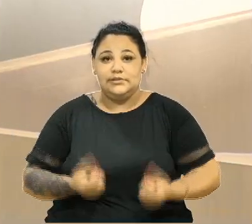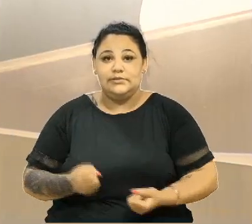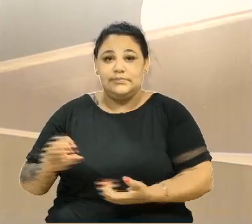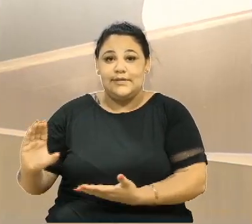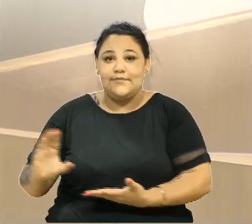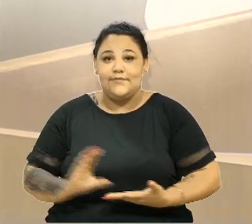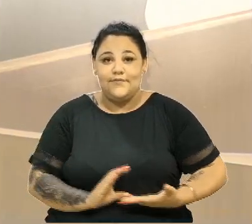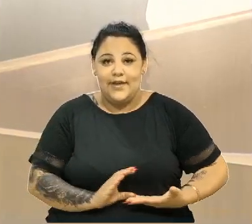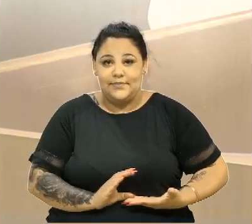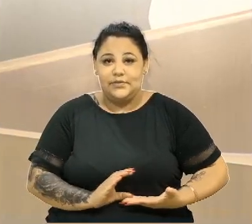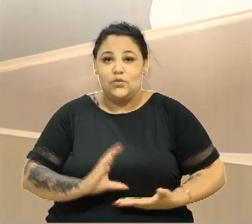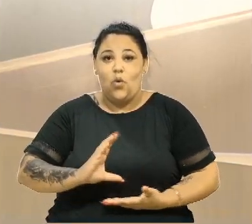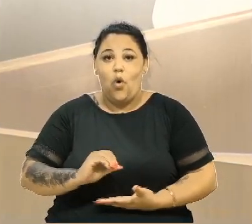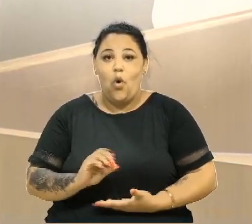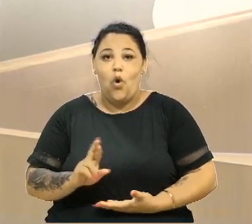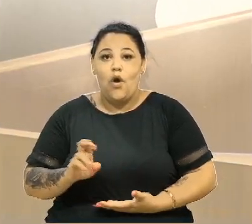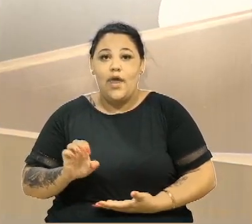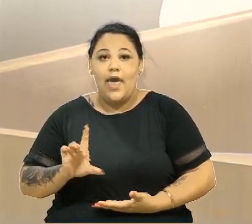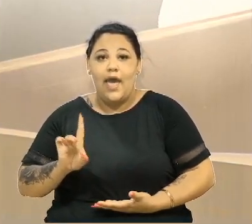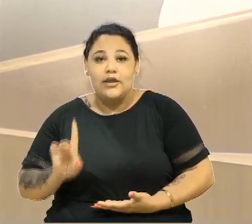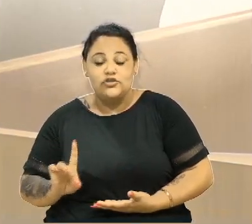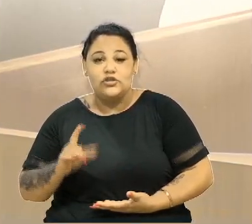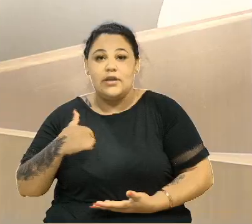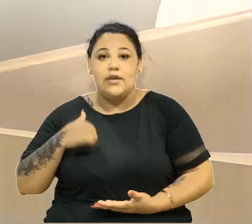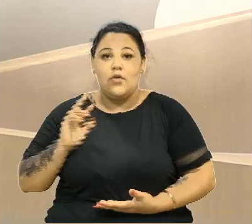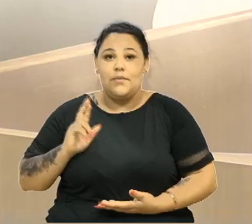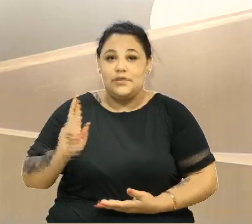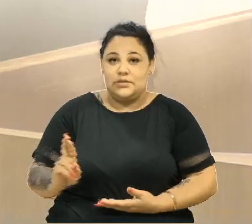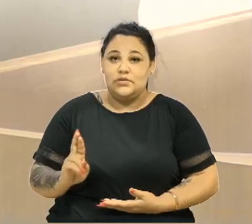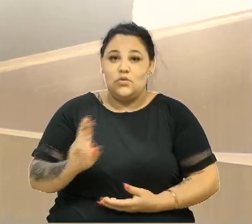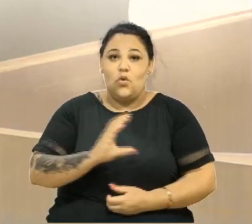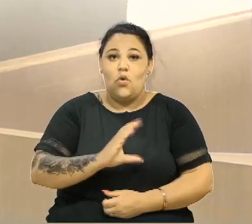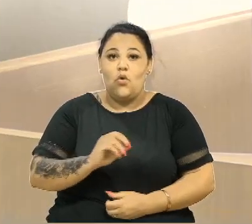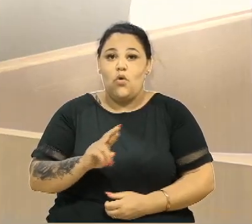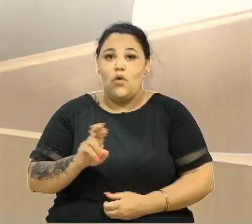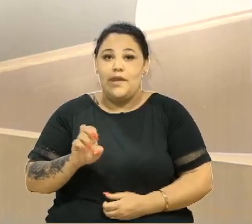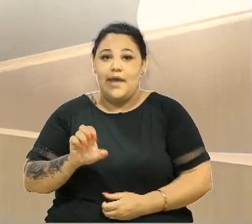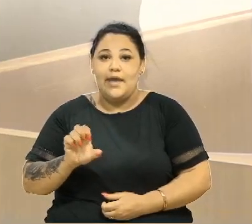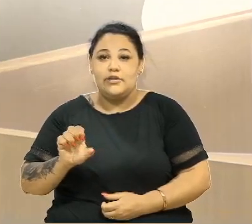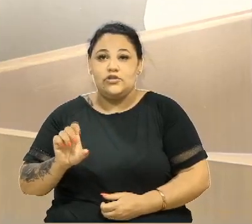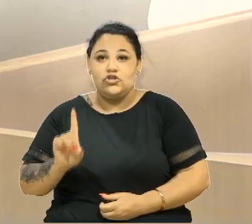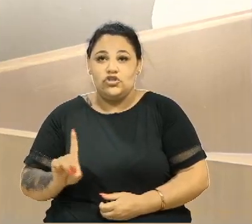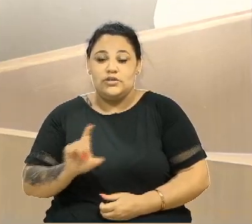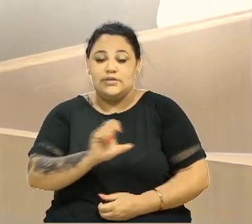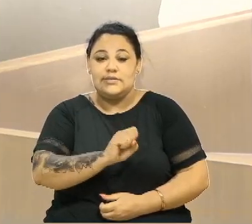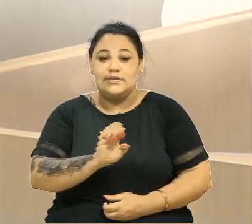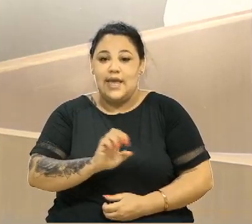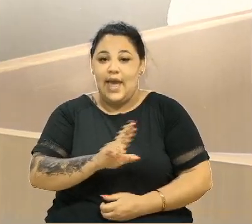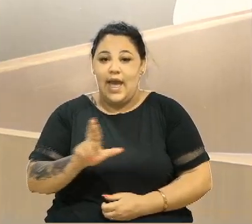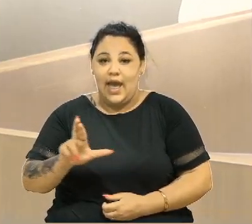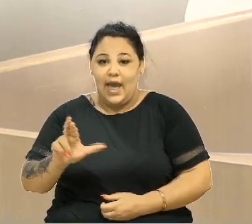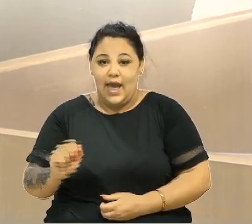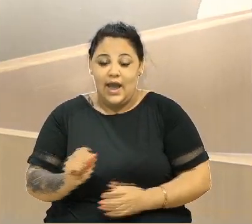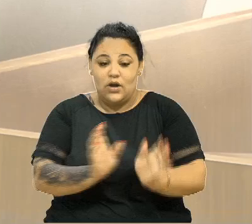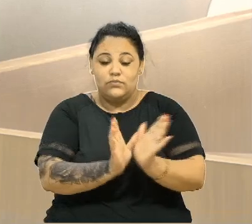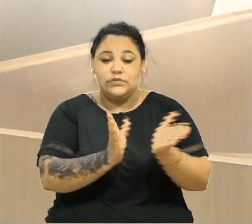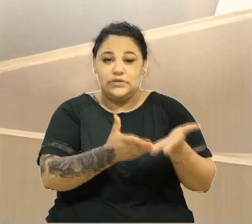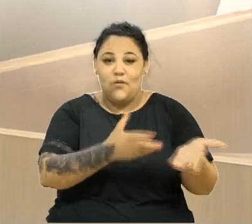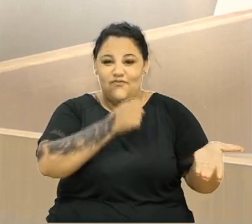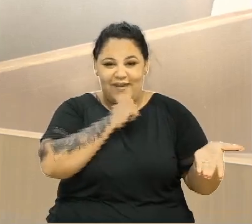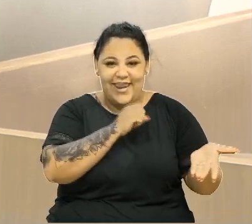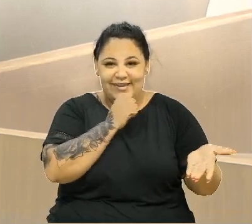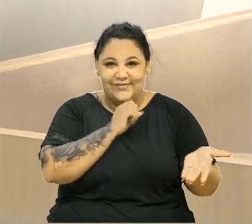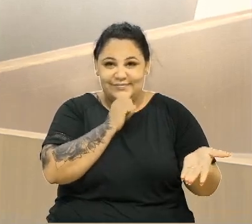do CORED. Então, estou representando o CORED Serra, a Comissão do Envelhecimento. Primeira vez que foi formada uma Comissão